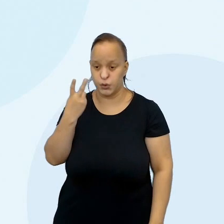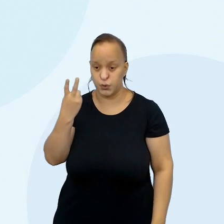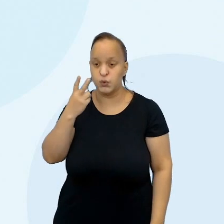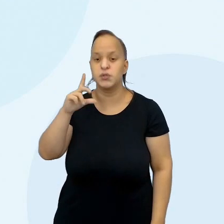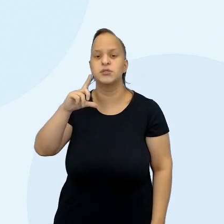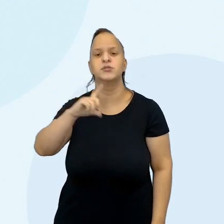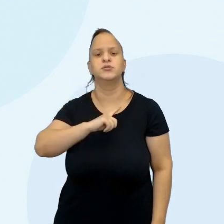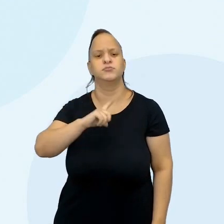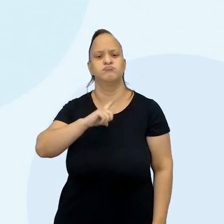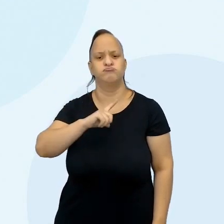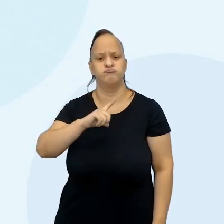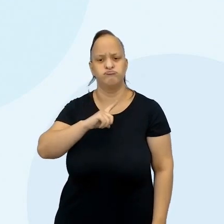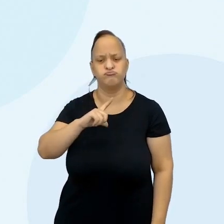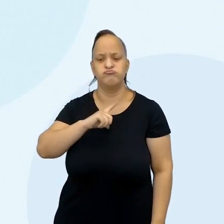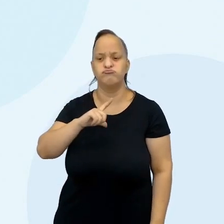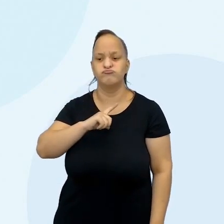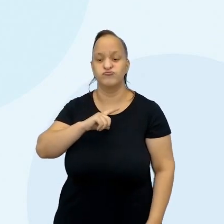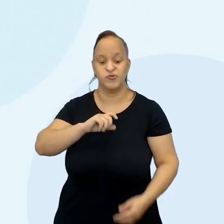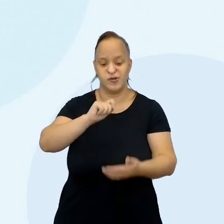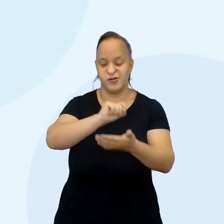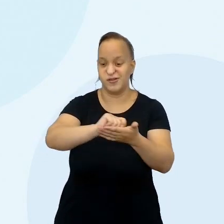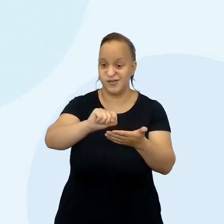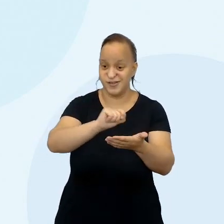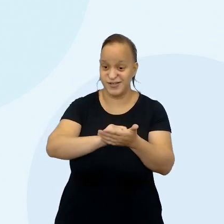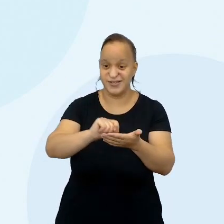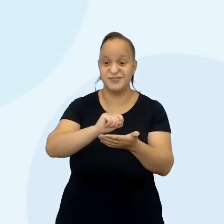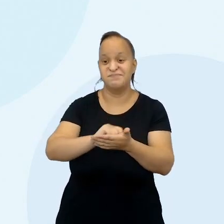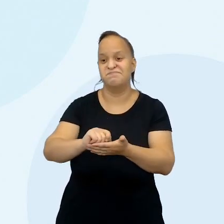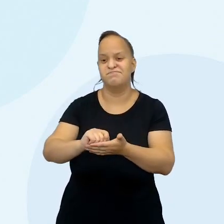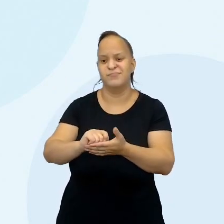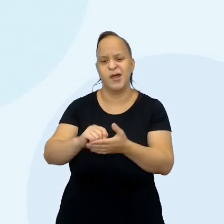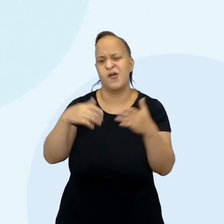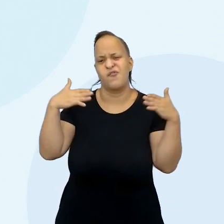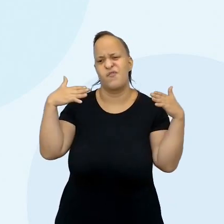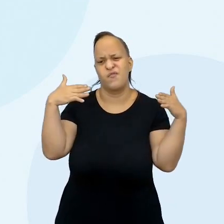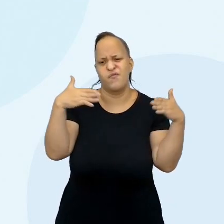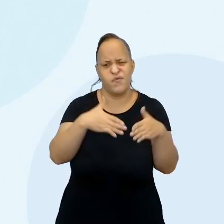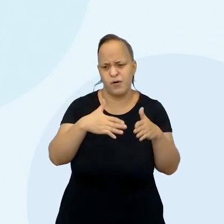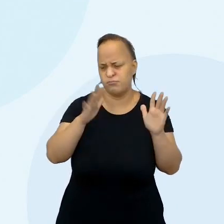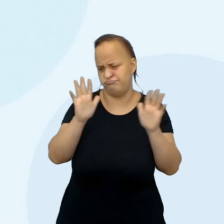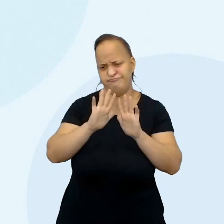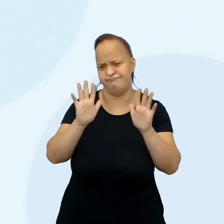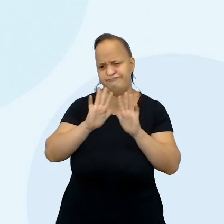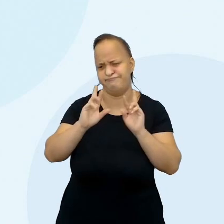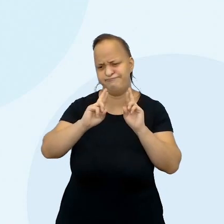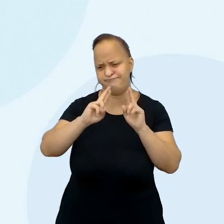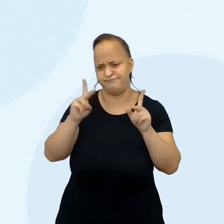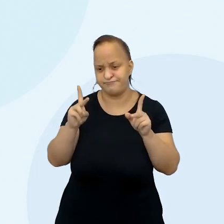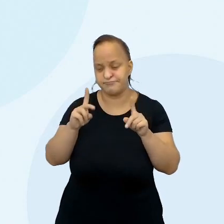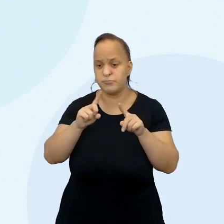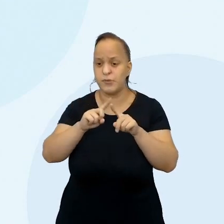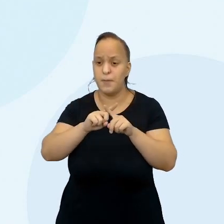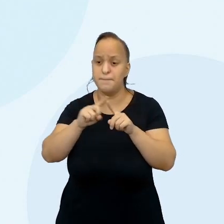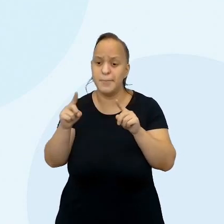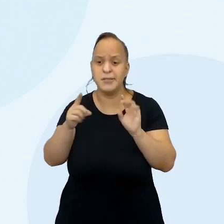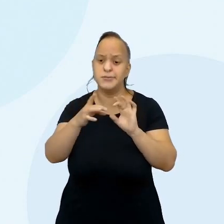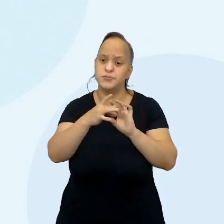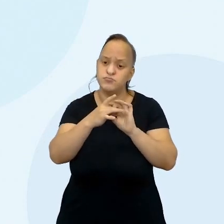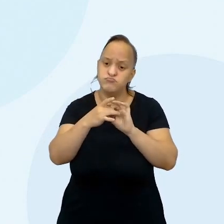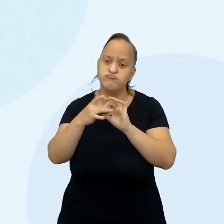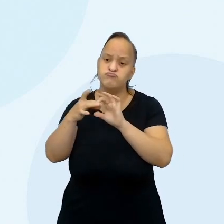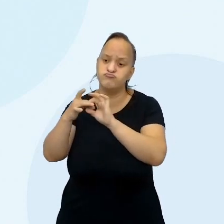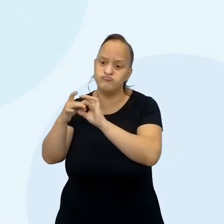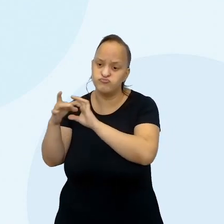aparece o diário de bordo. Não tão destacado quanto da primeira vez, mas ele aparece no contexto, né,